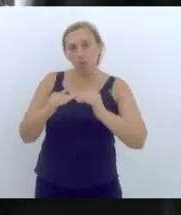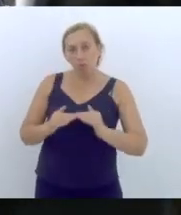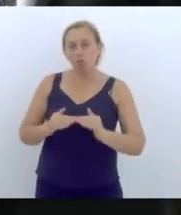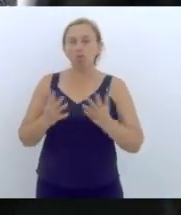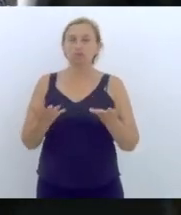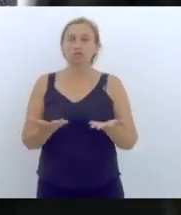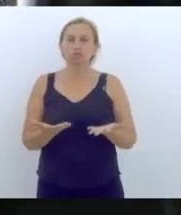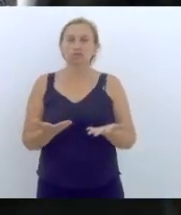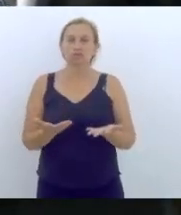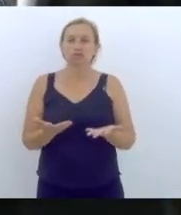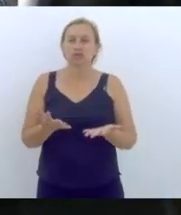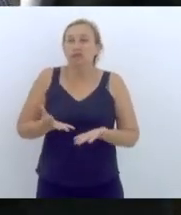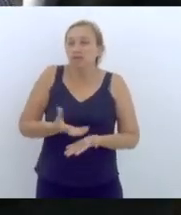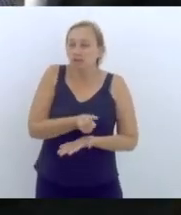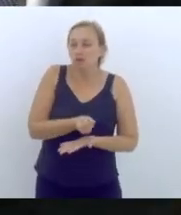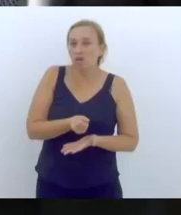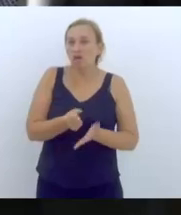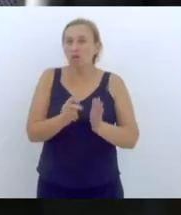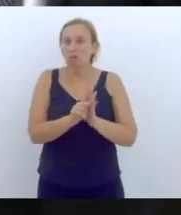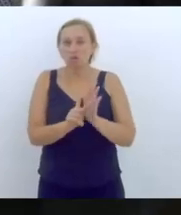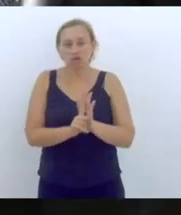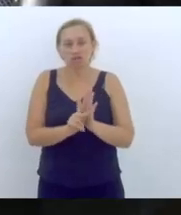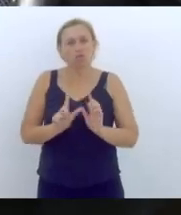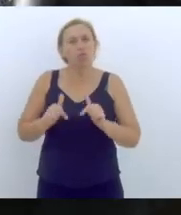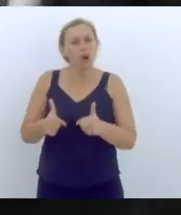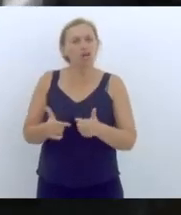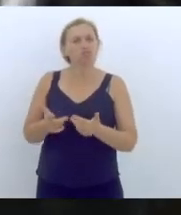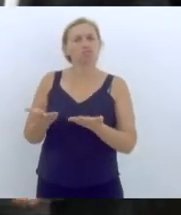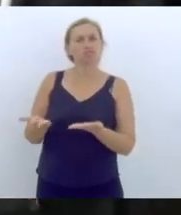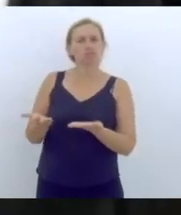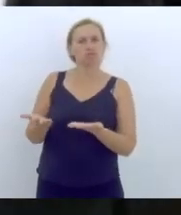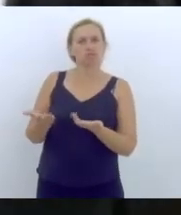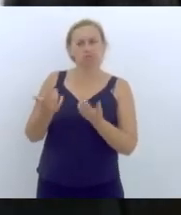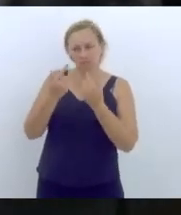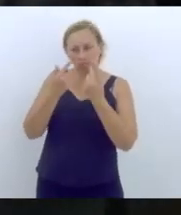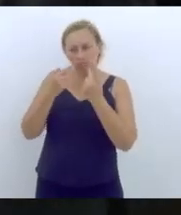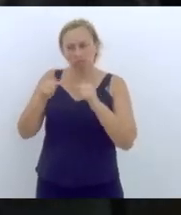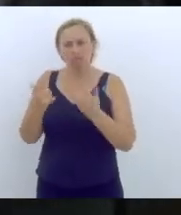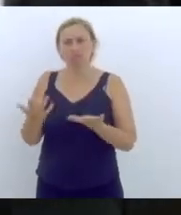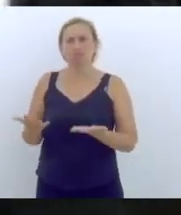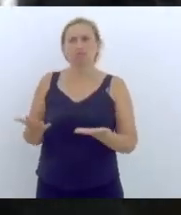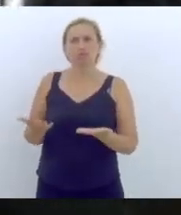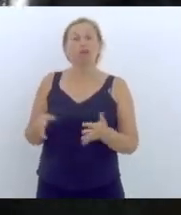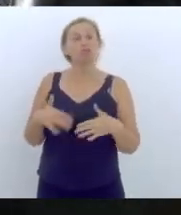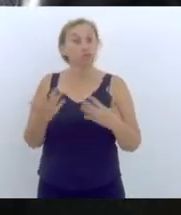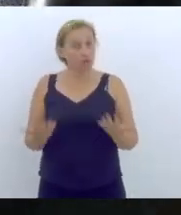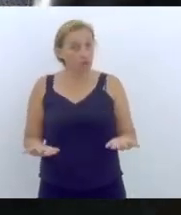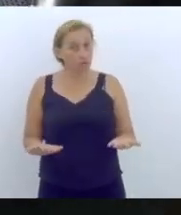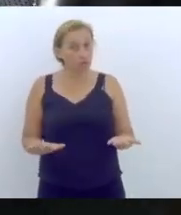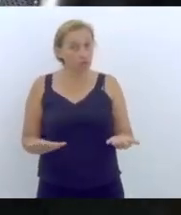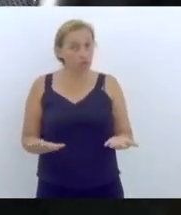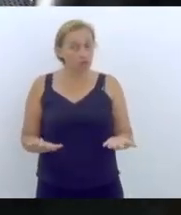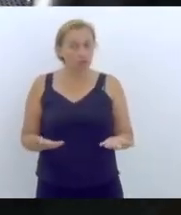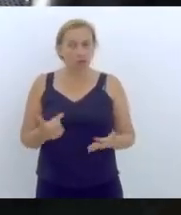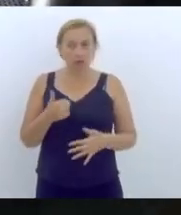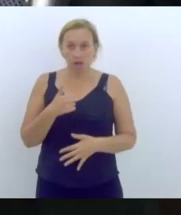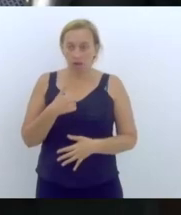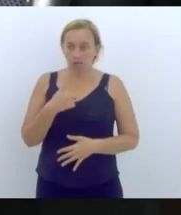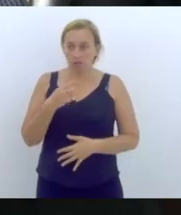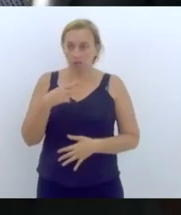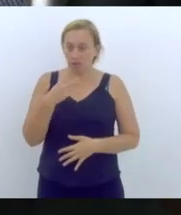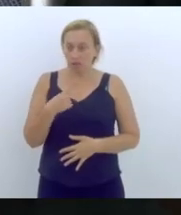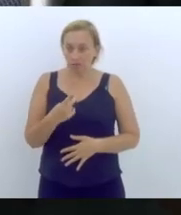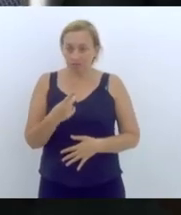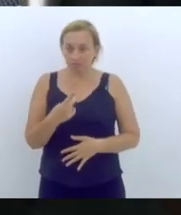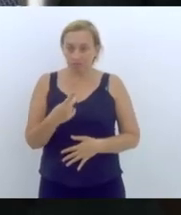procedimento, a tentar salvar o projeto, não age com essa empáfia, com essa arrogância, com essa indelicadeza. Então, não sou eu que estou levando em consideração o